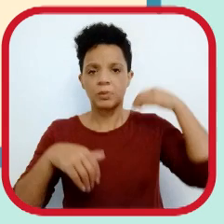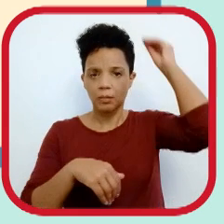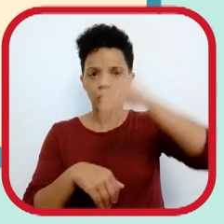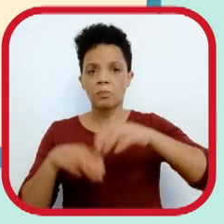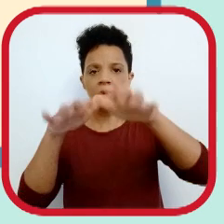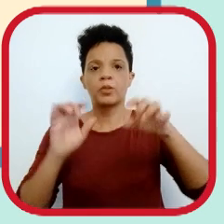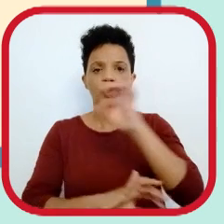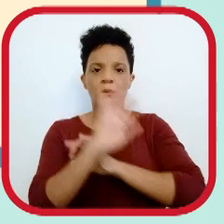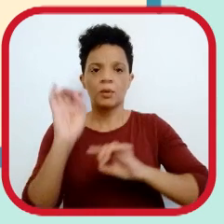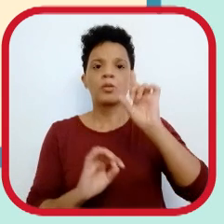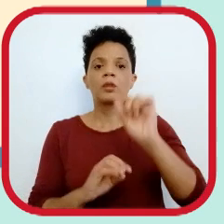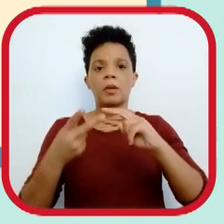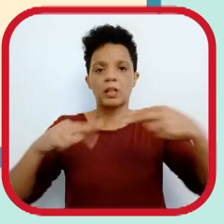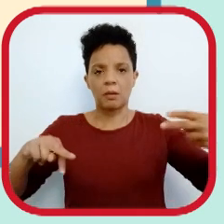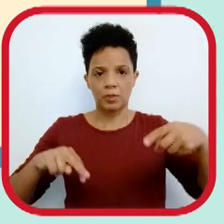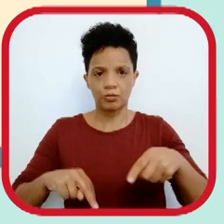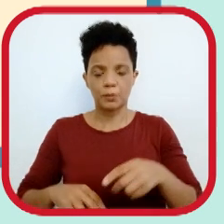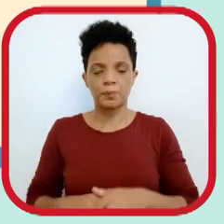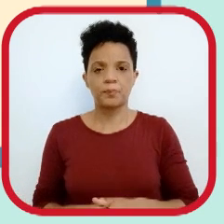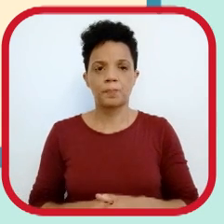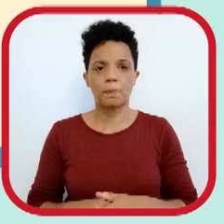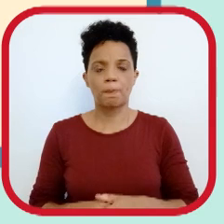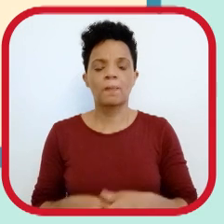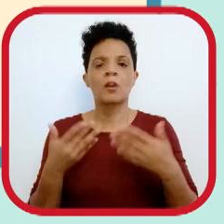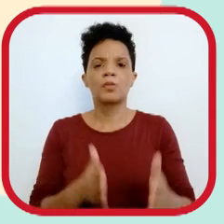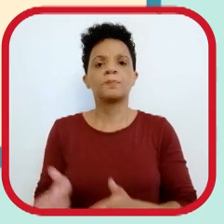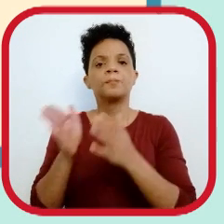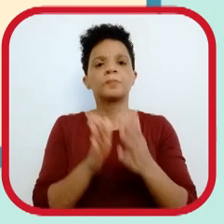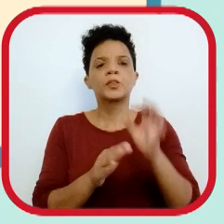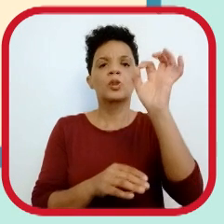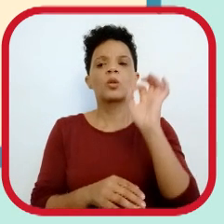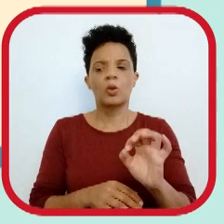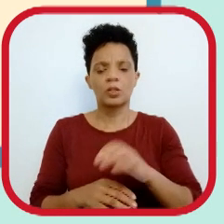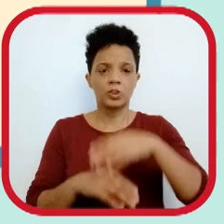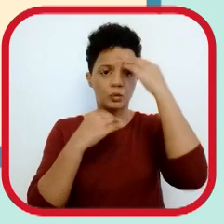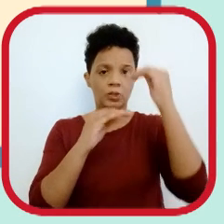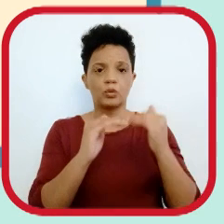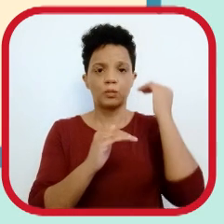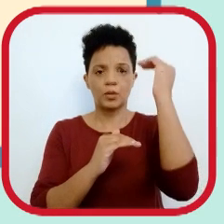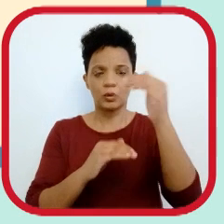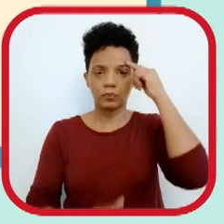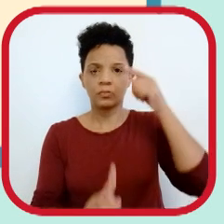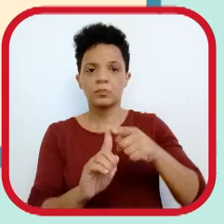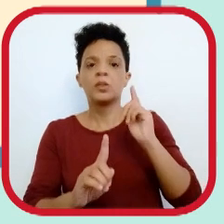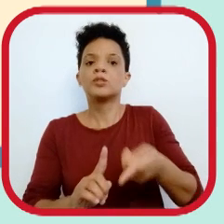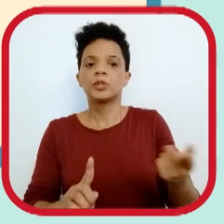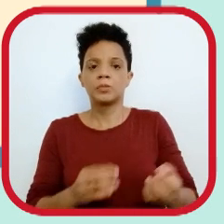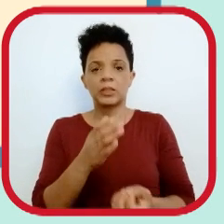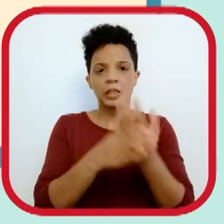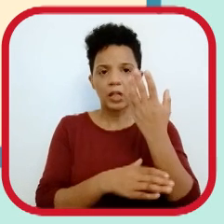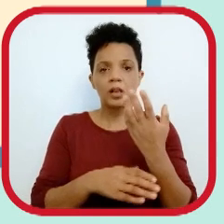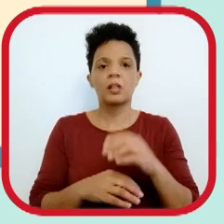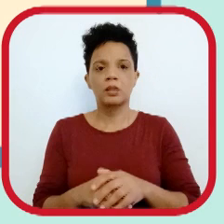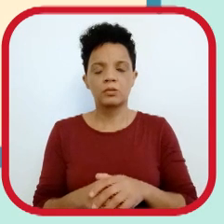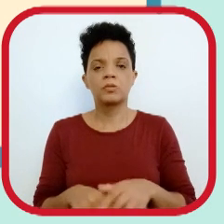Assembleia da República, Parlamento Europeu e autarquias. Olhemos agora para as cotas do ensino superior. O